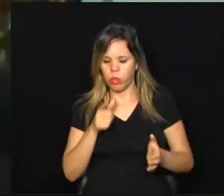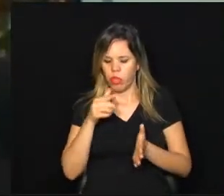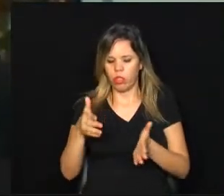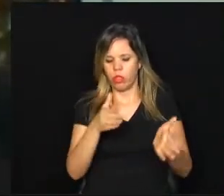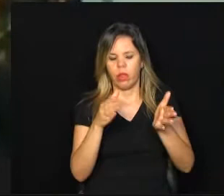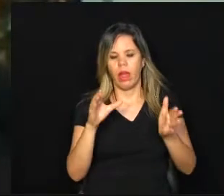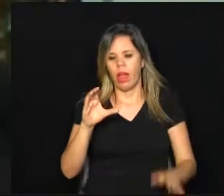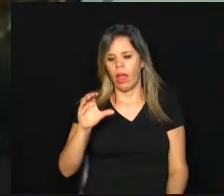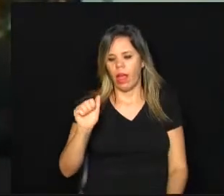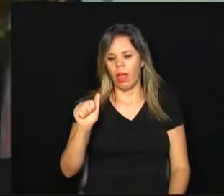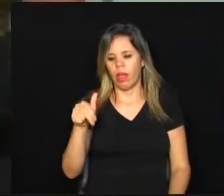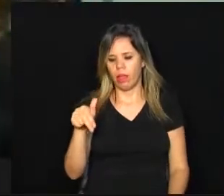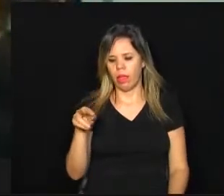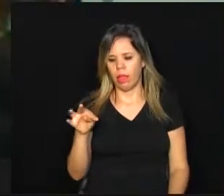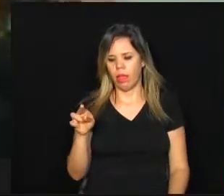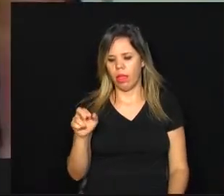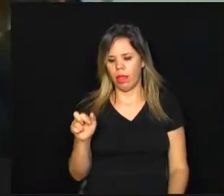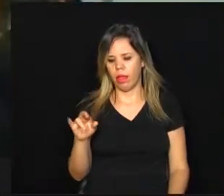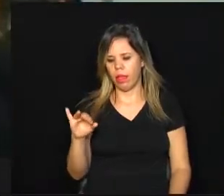bacias PCJ.